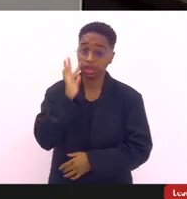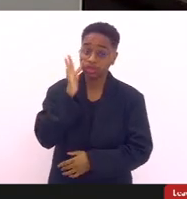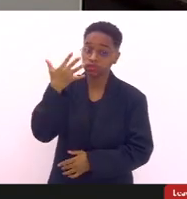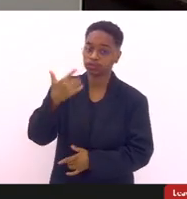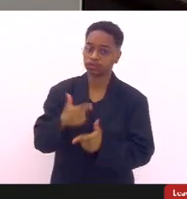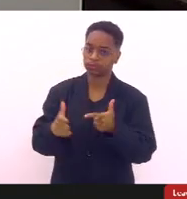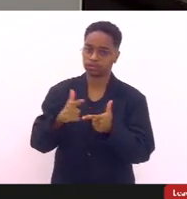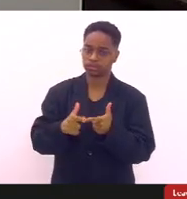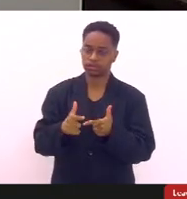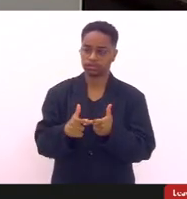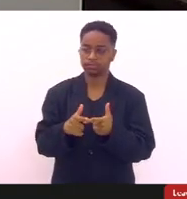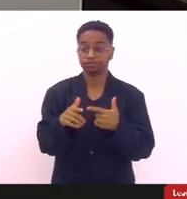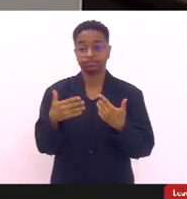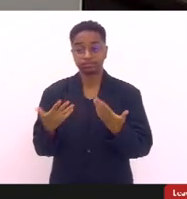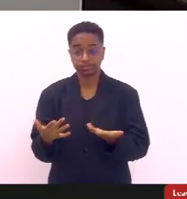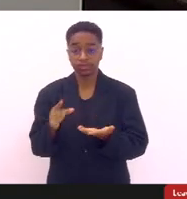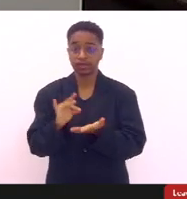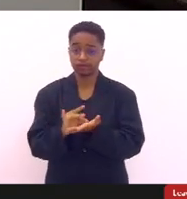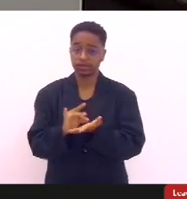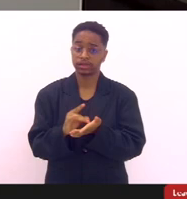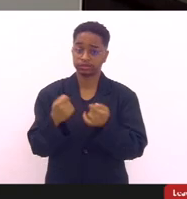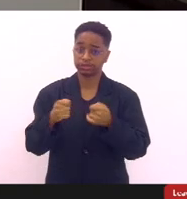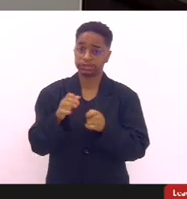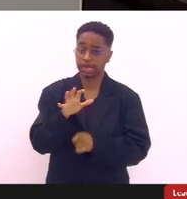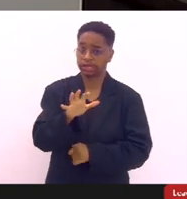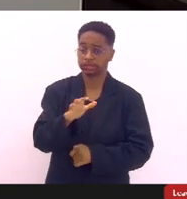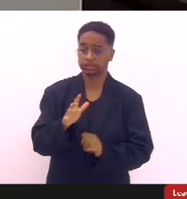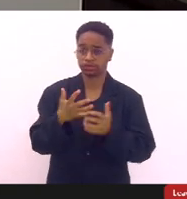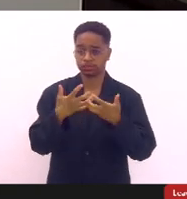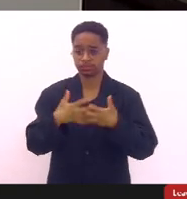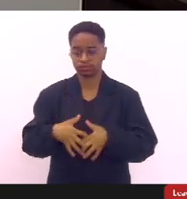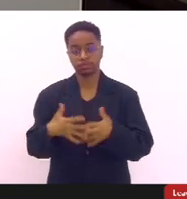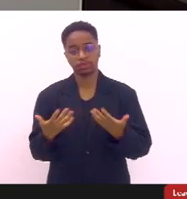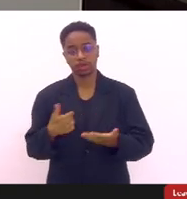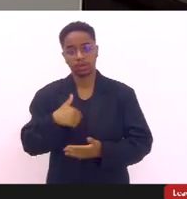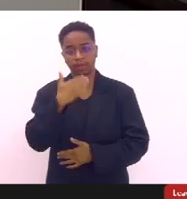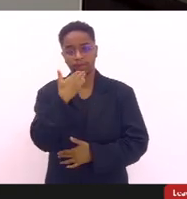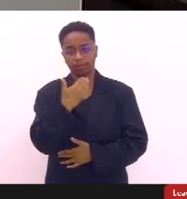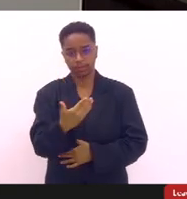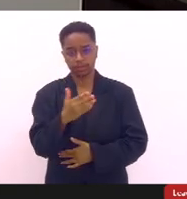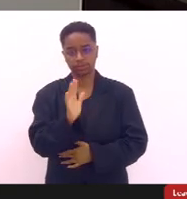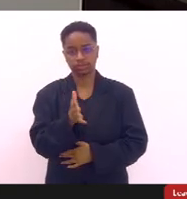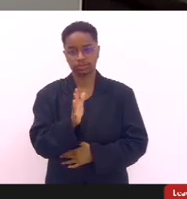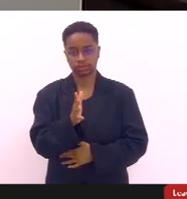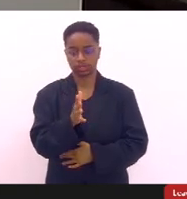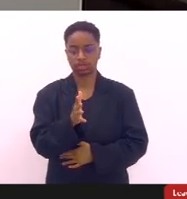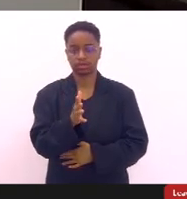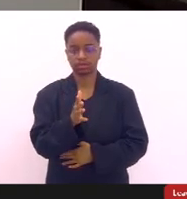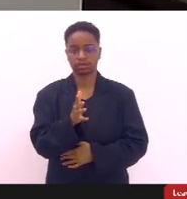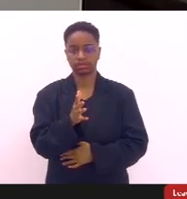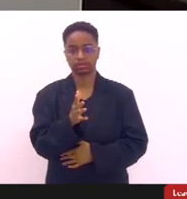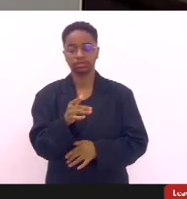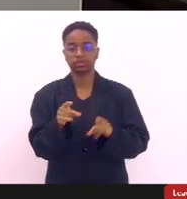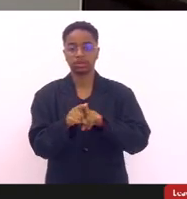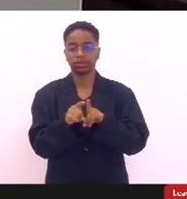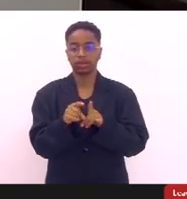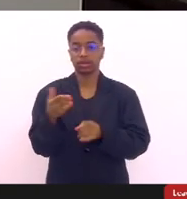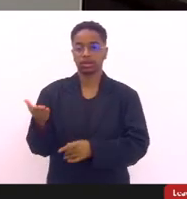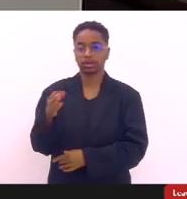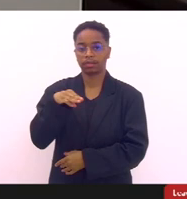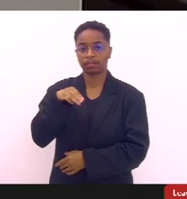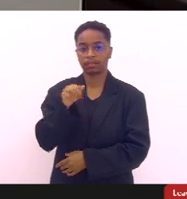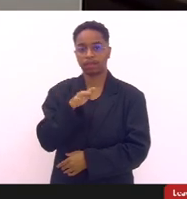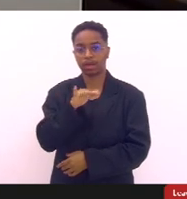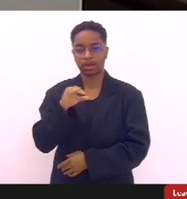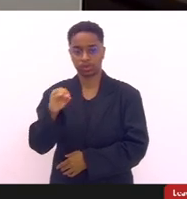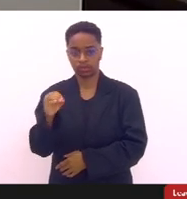problema, né? Então, seria nesse sentido. Então, já pedi essa observação, e o doutor Mário, né? Pedi